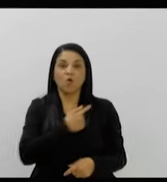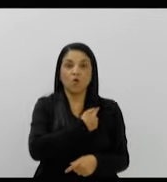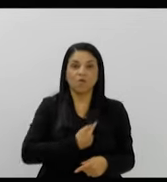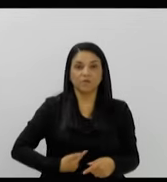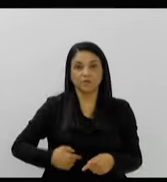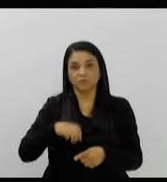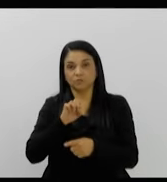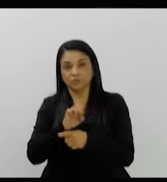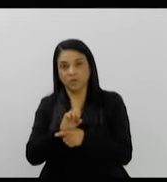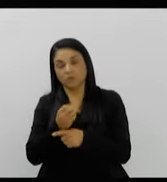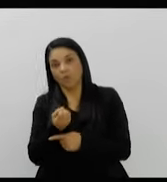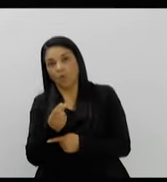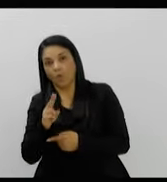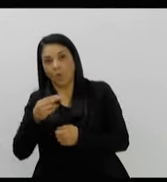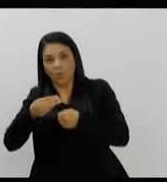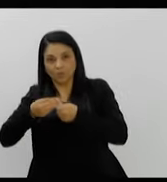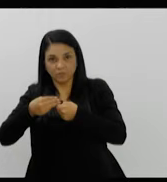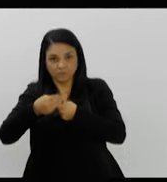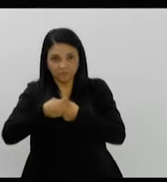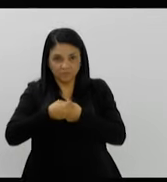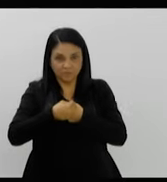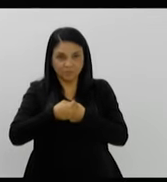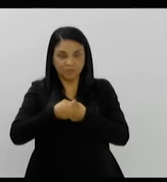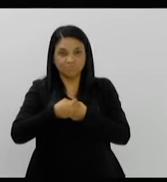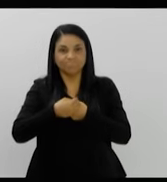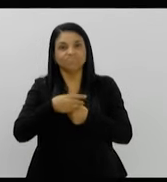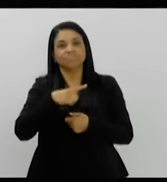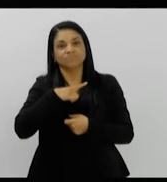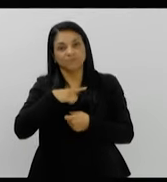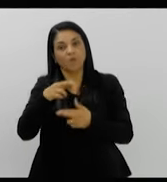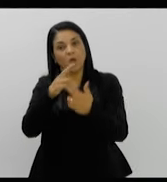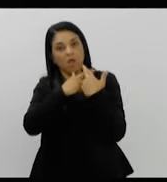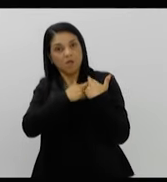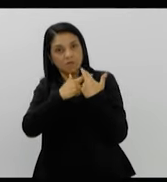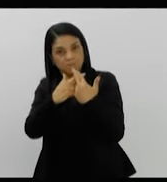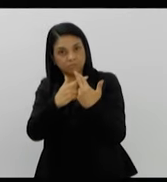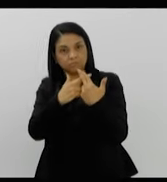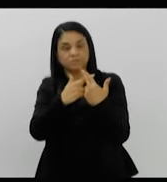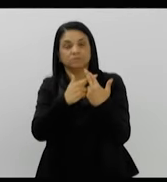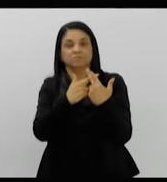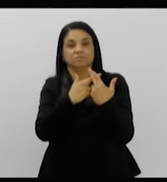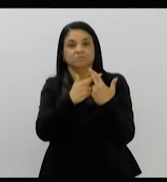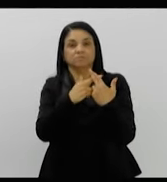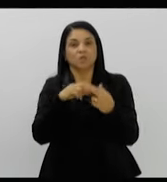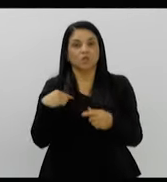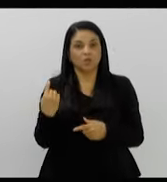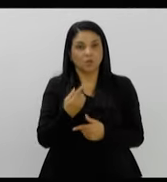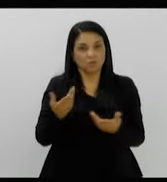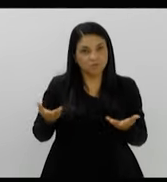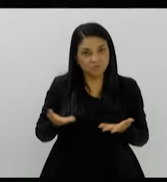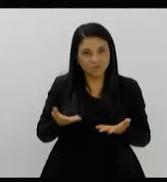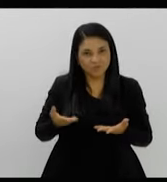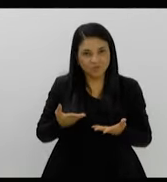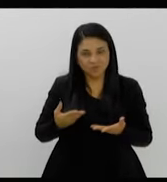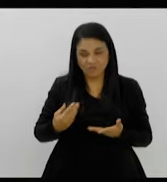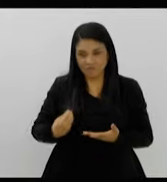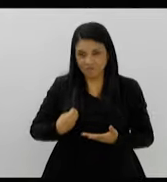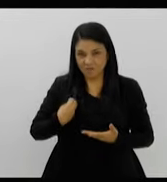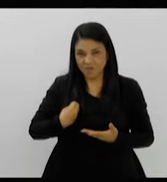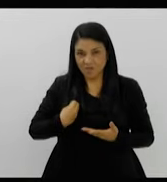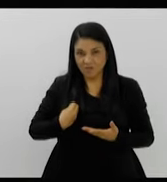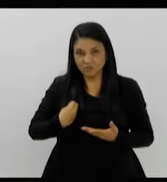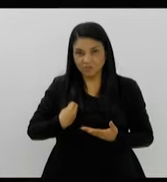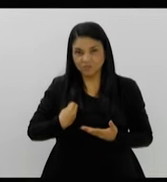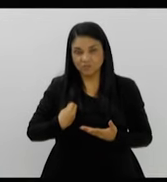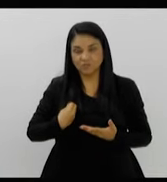governando o município tiveram uma grande responsabilidade para que nós hoje estejamos vivendo caos